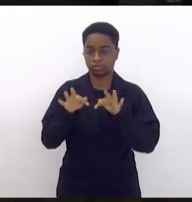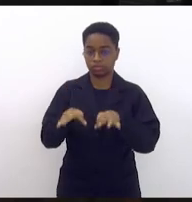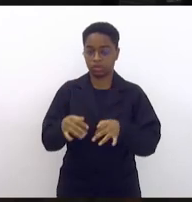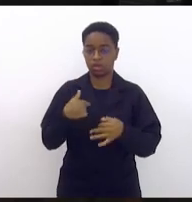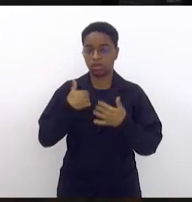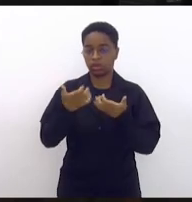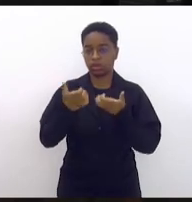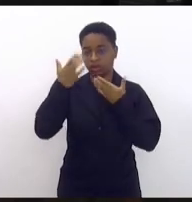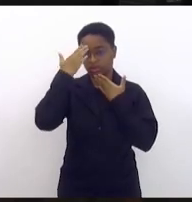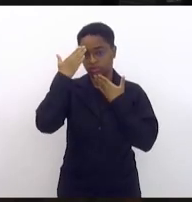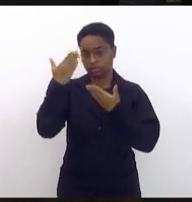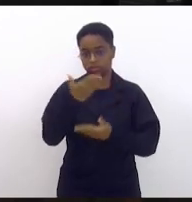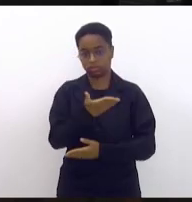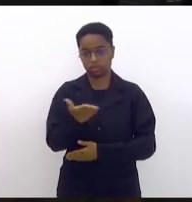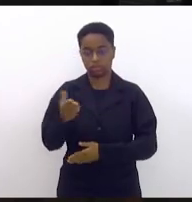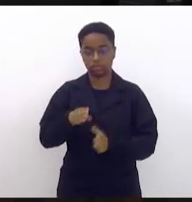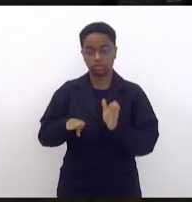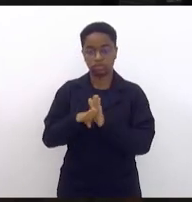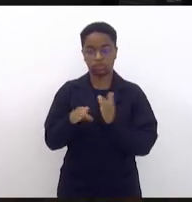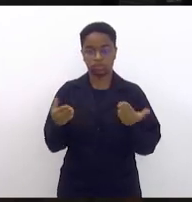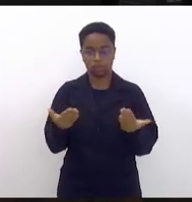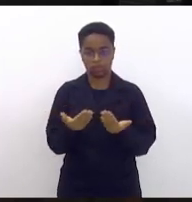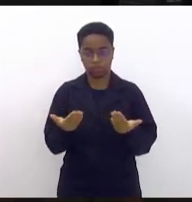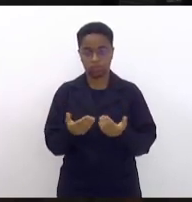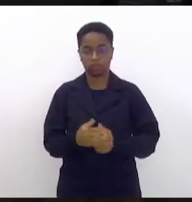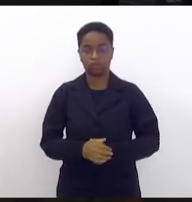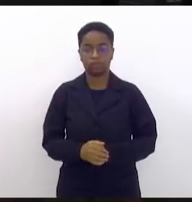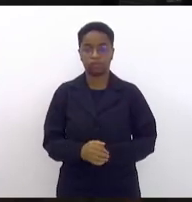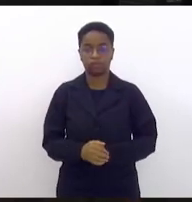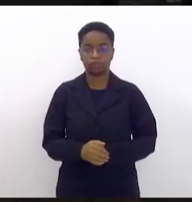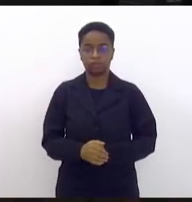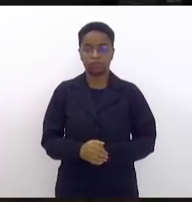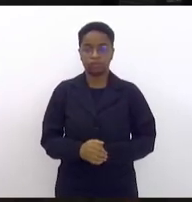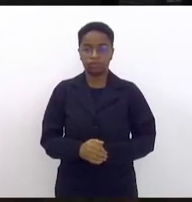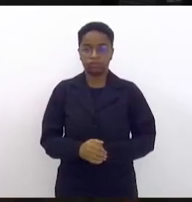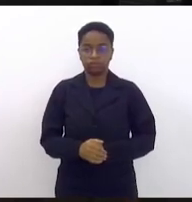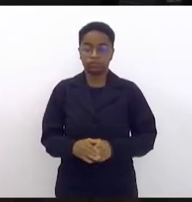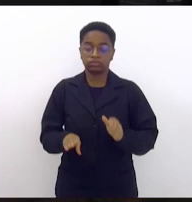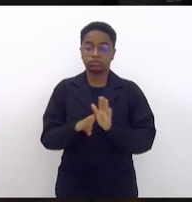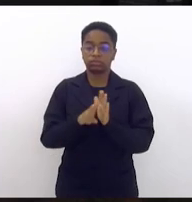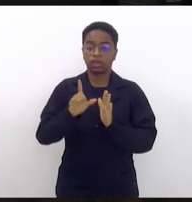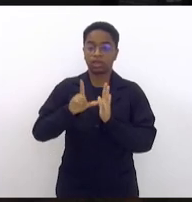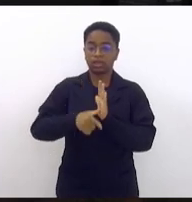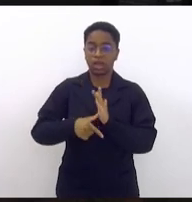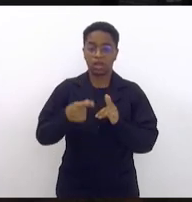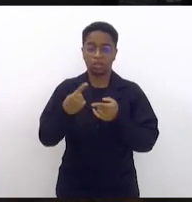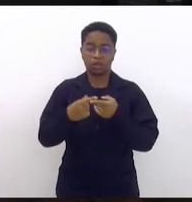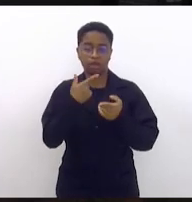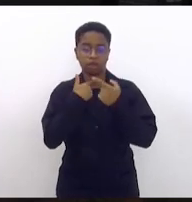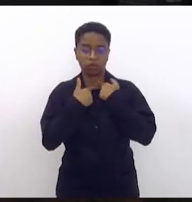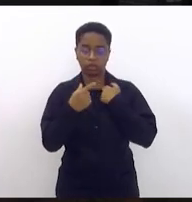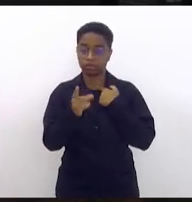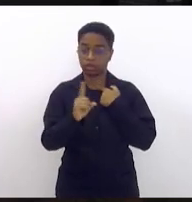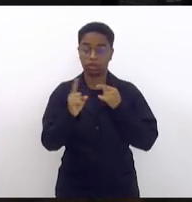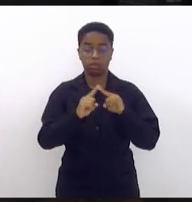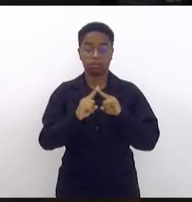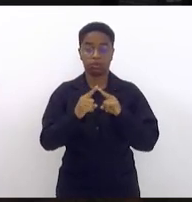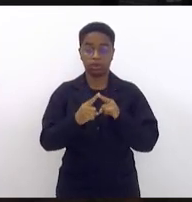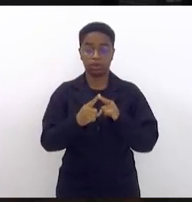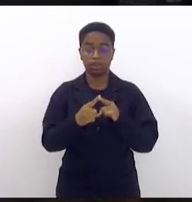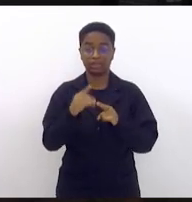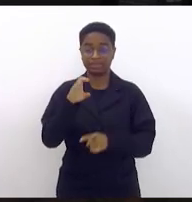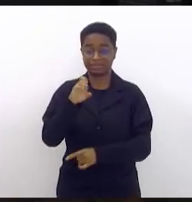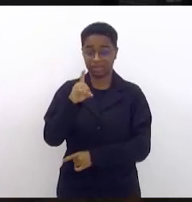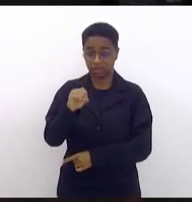pessoal que acabou de chegar aqui eh atrasado mas não por vontade própria porque desde cedo